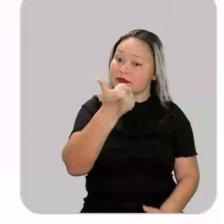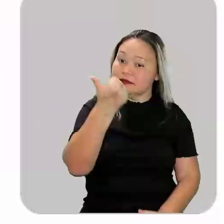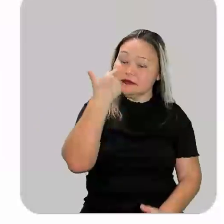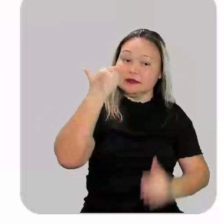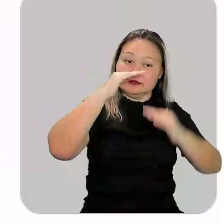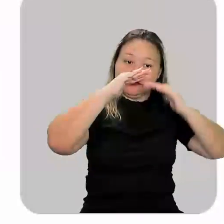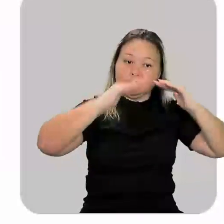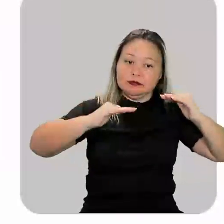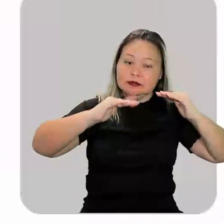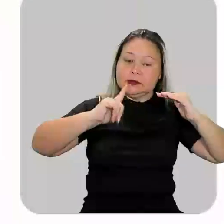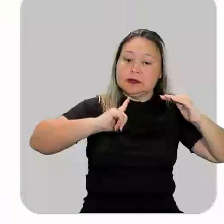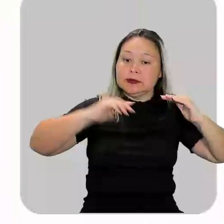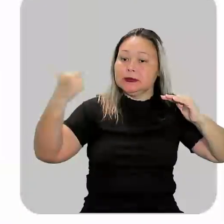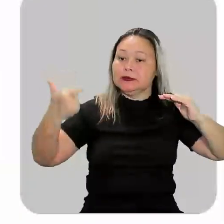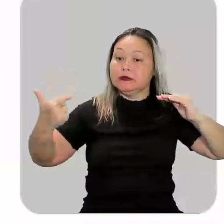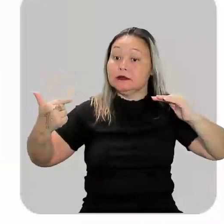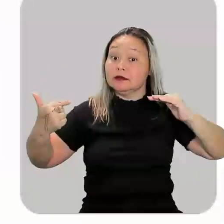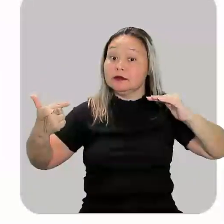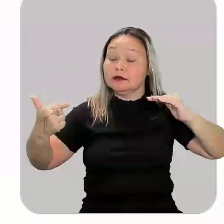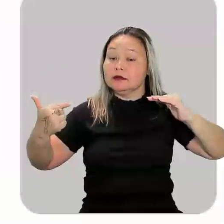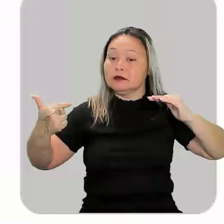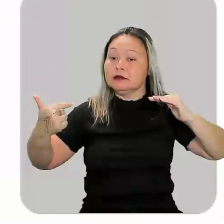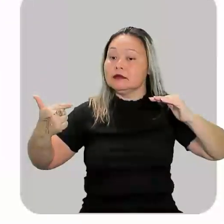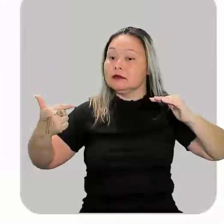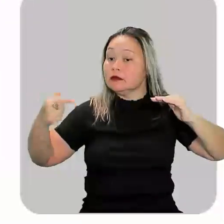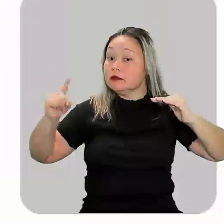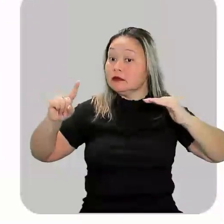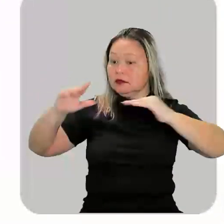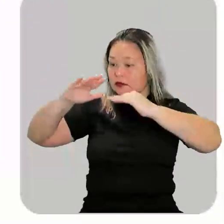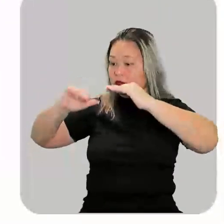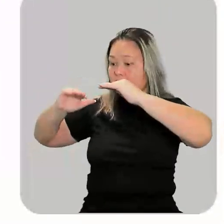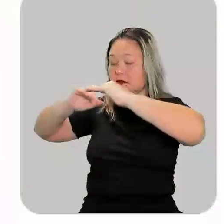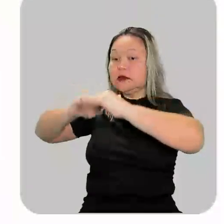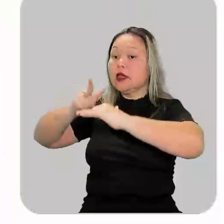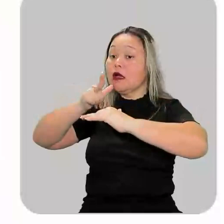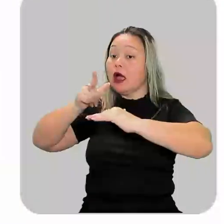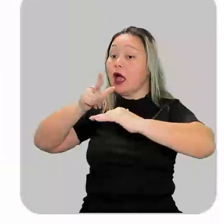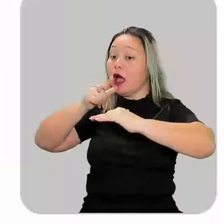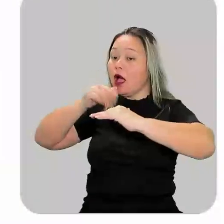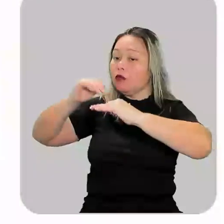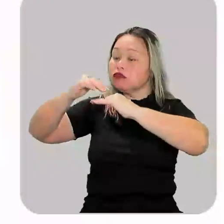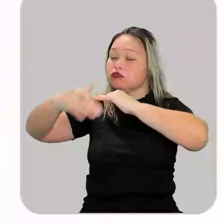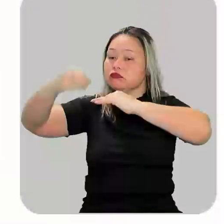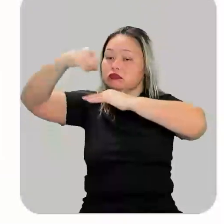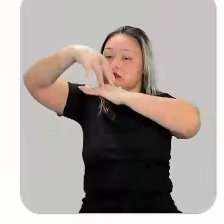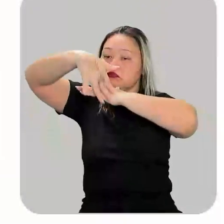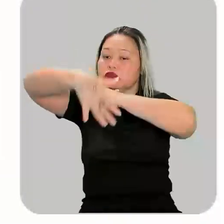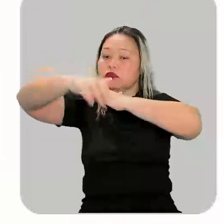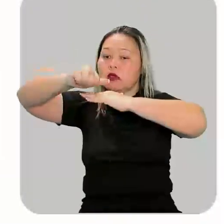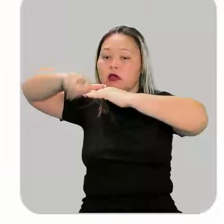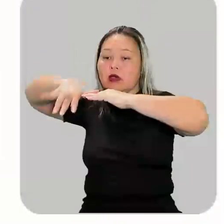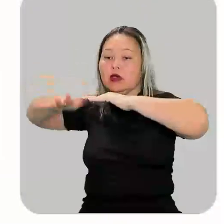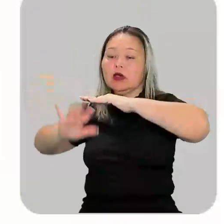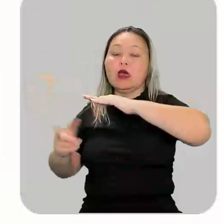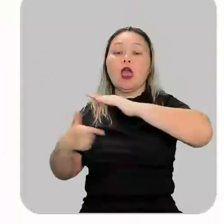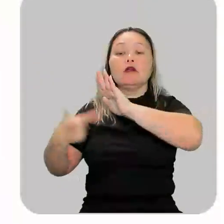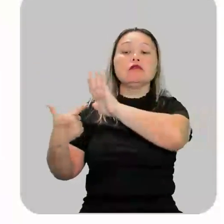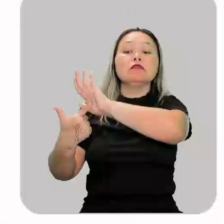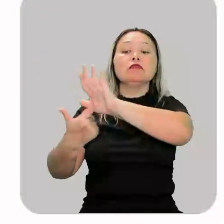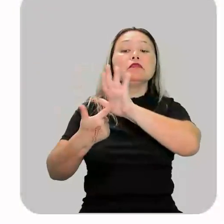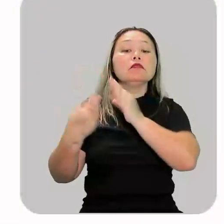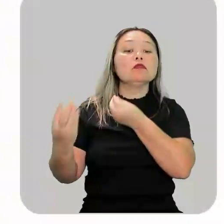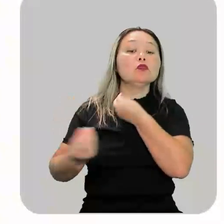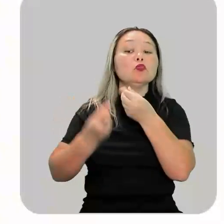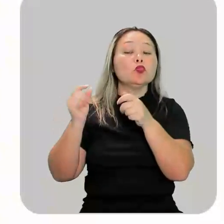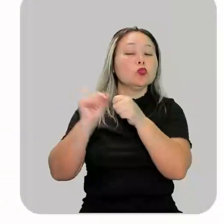né? Agora nós temos a figura 2, uma casa 2. Ela tem 3 caídas de água. E a gente precisa apresentar esse telhado aí. Vamos